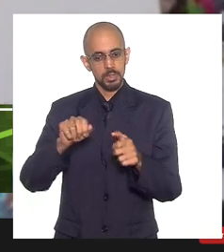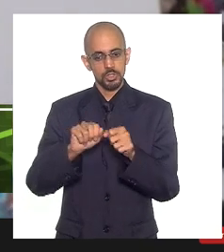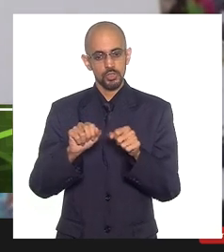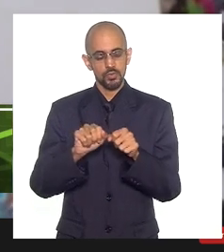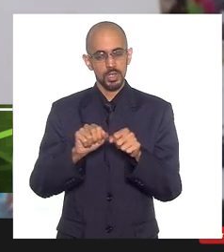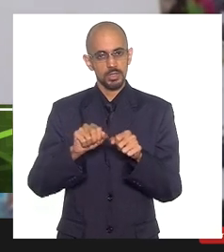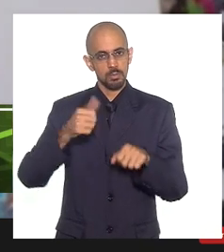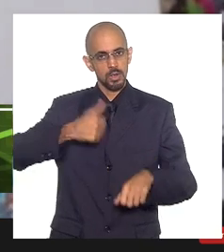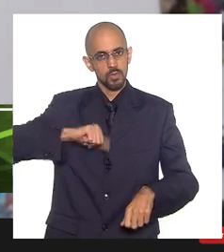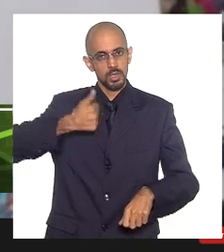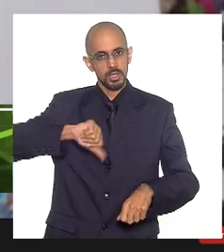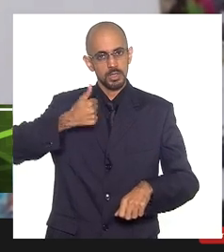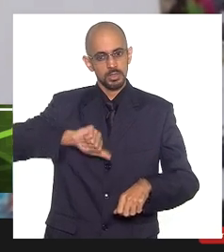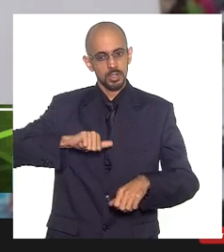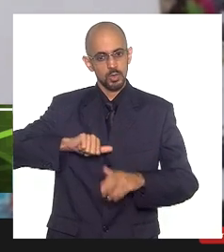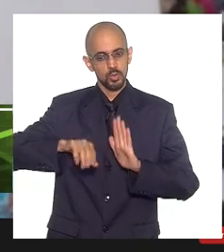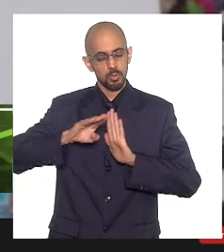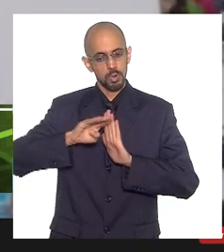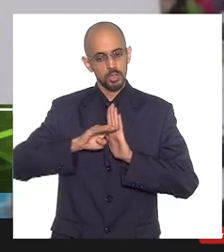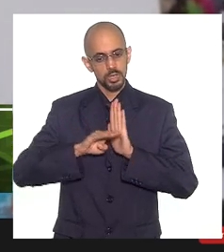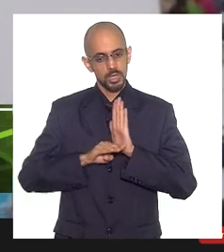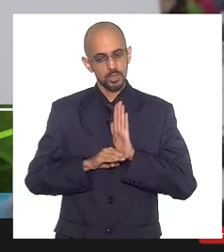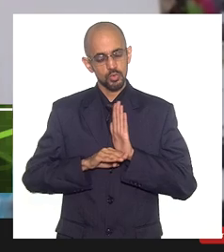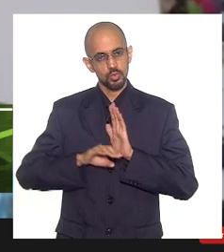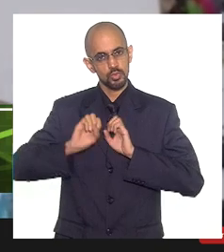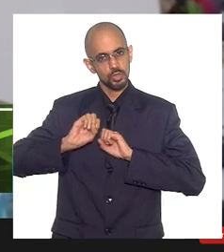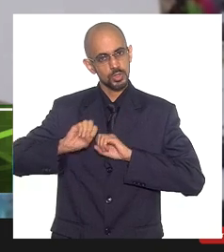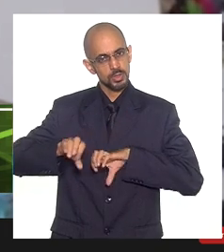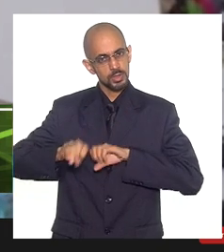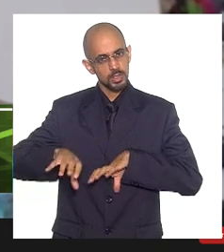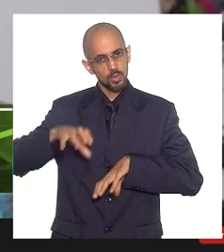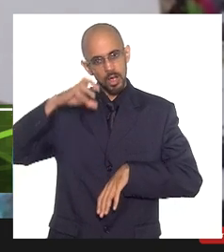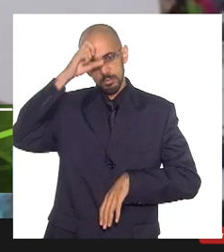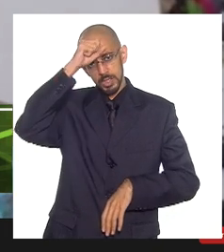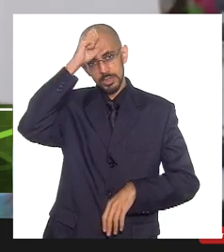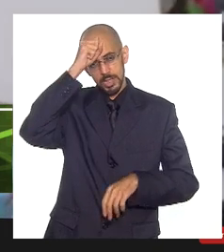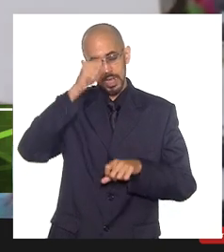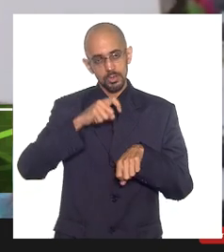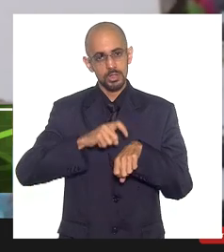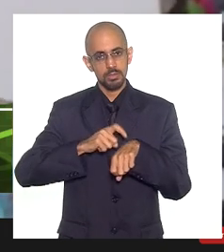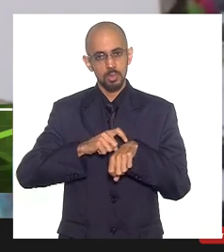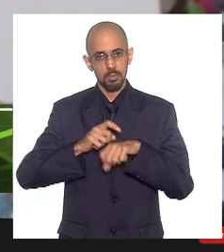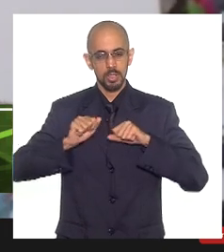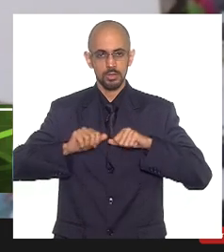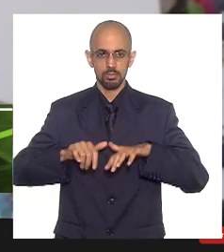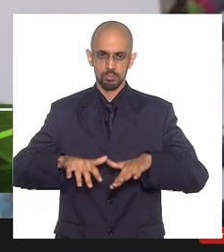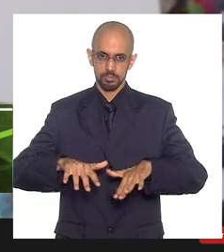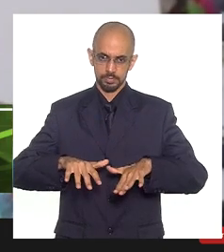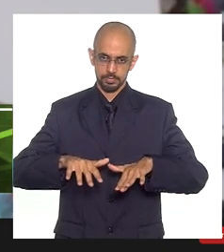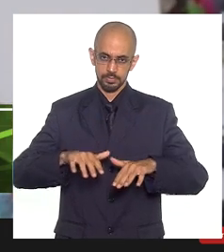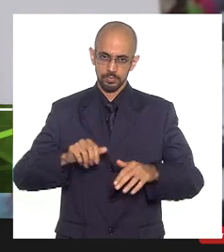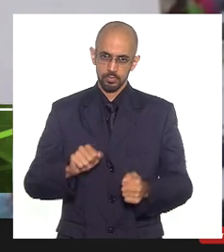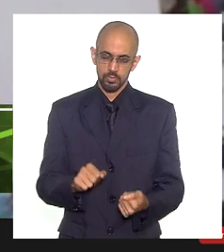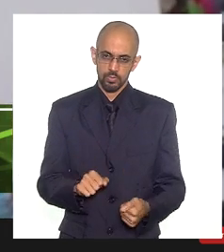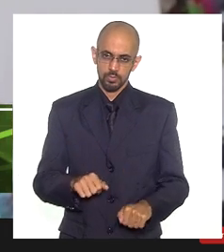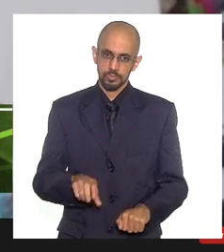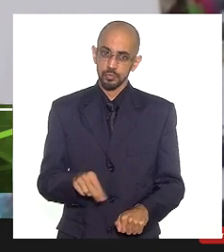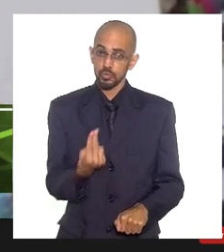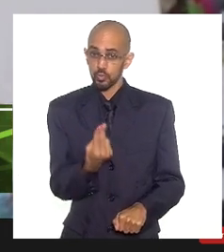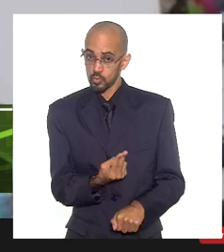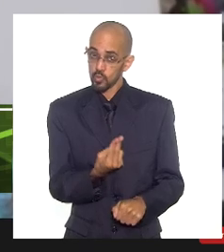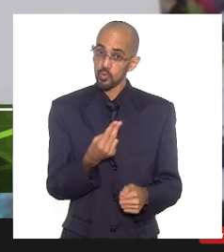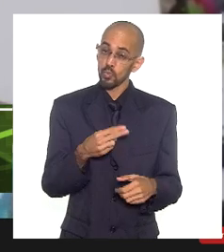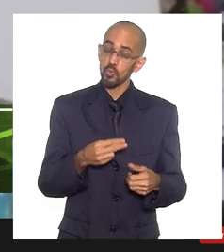avaliar processos de aprendizagem que foram produzidos neste período pandêmico sejam os mediados pela